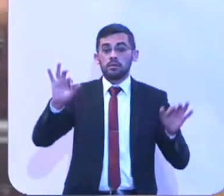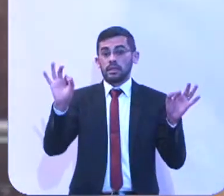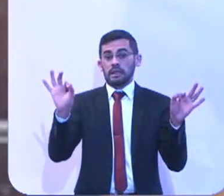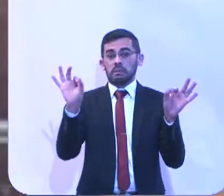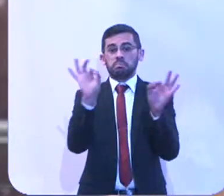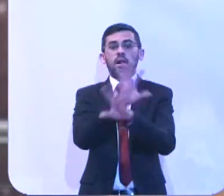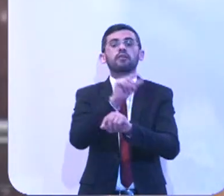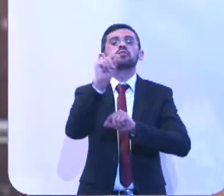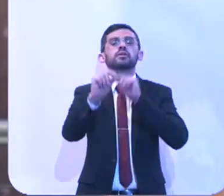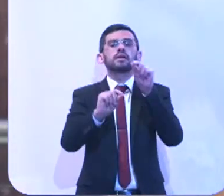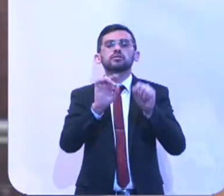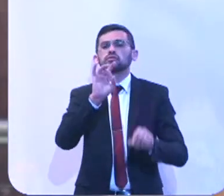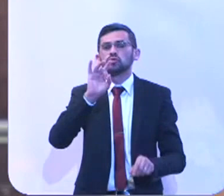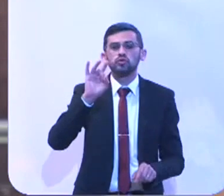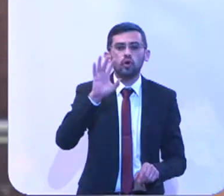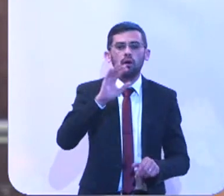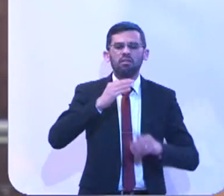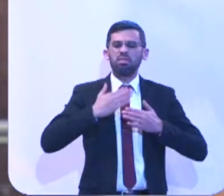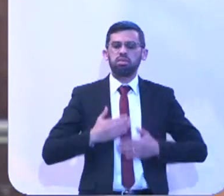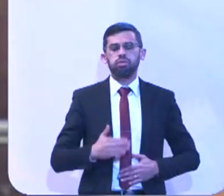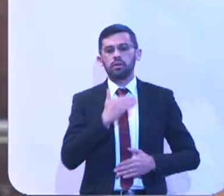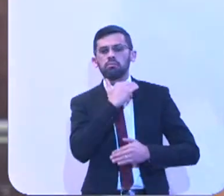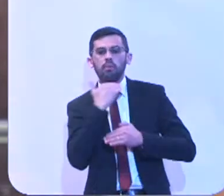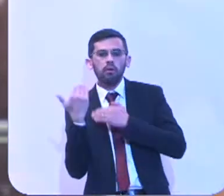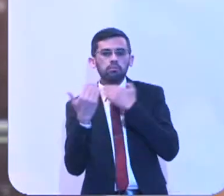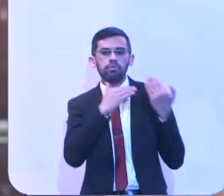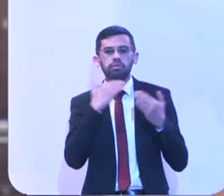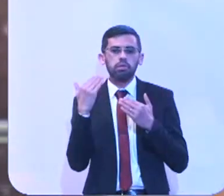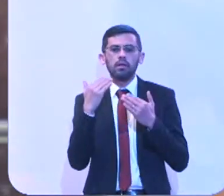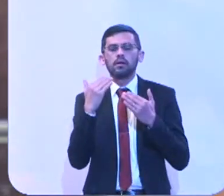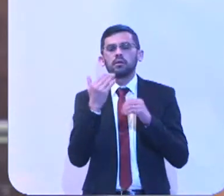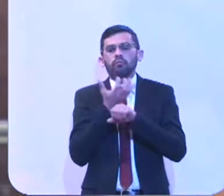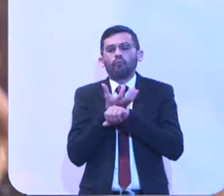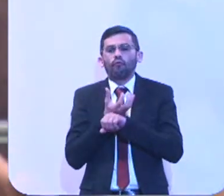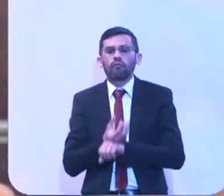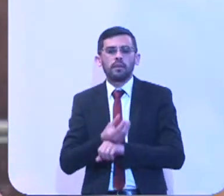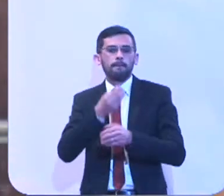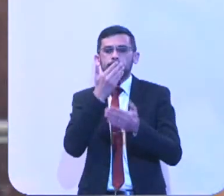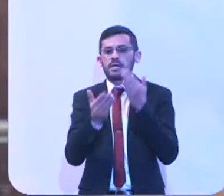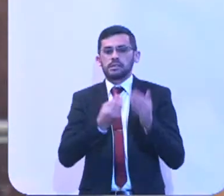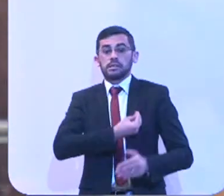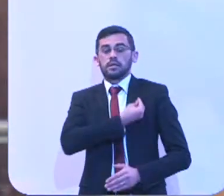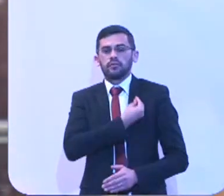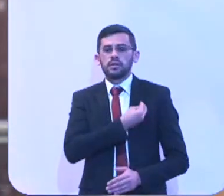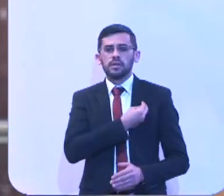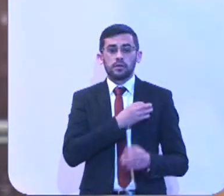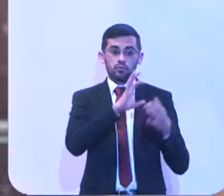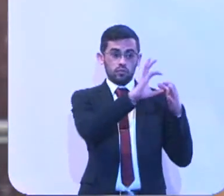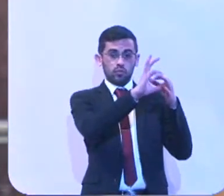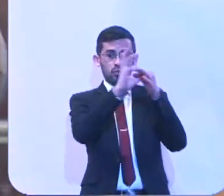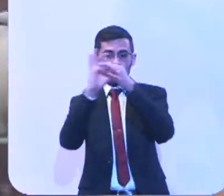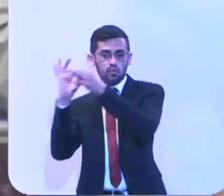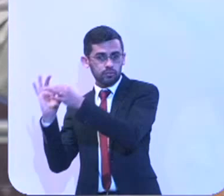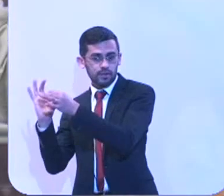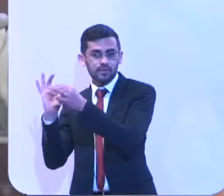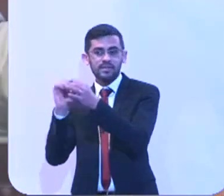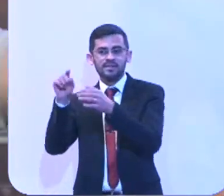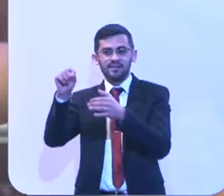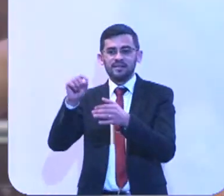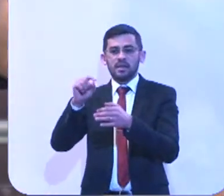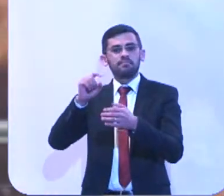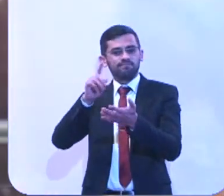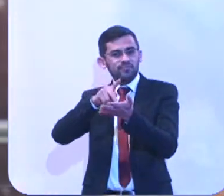a guerra, sobravam apenas os corpos que com o tempo se transformavam em ossos. E o cenário aqui é de ossos